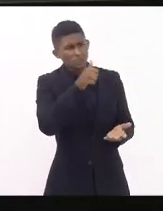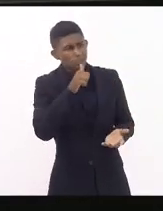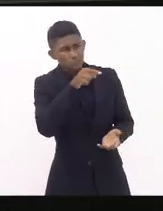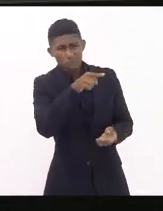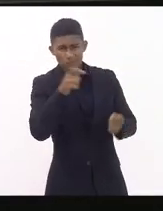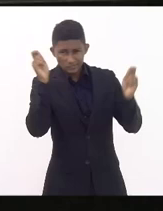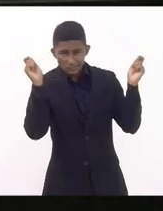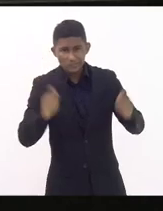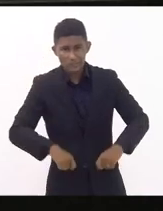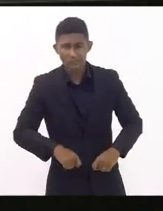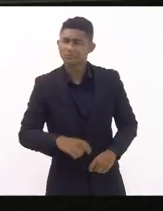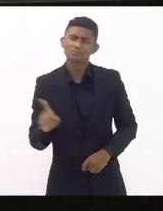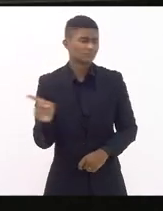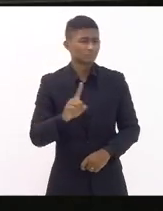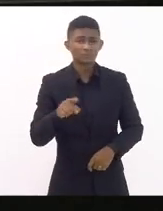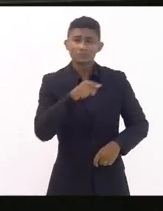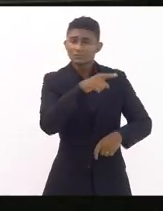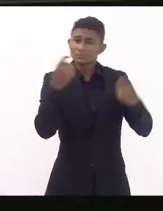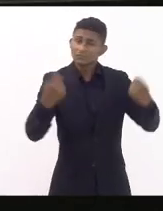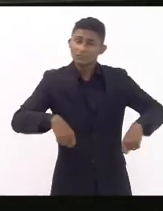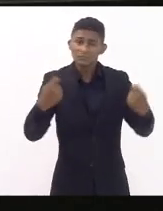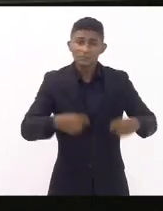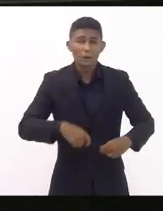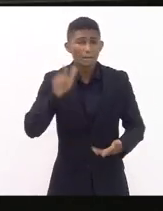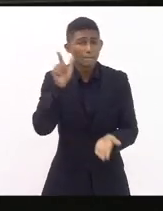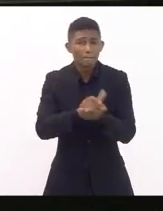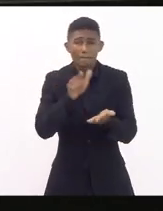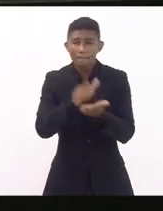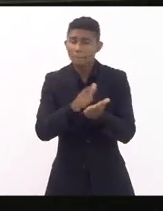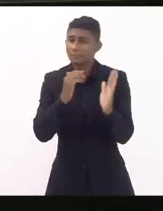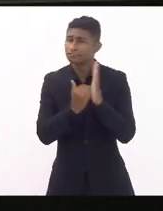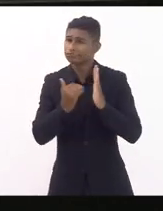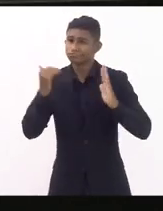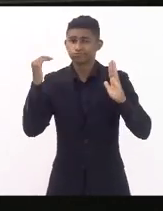papel 3 vezes mais que um homem. Então,